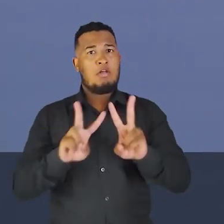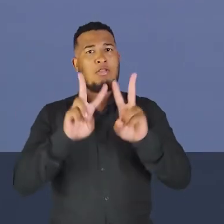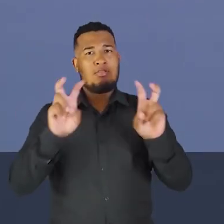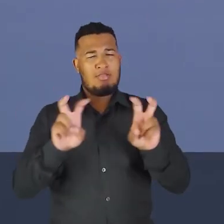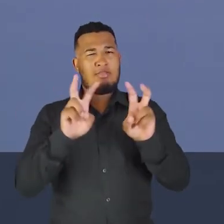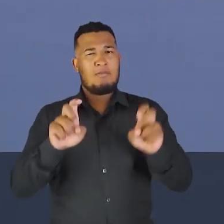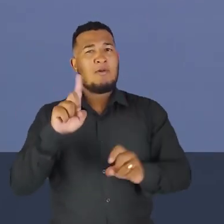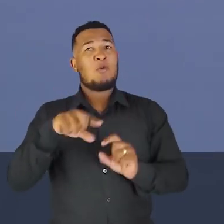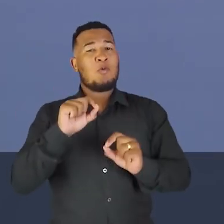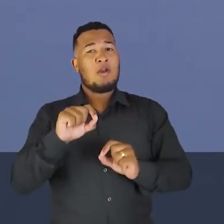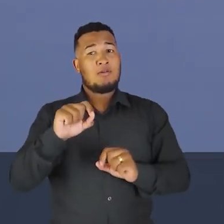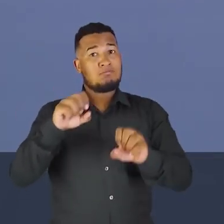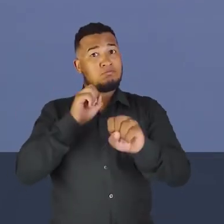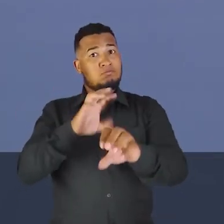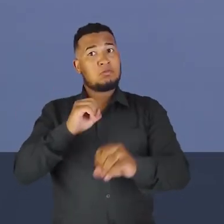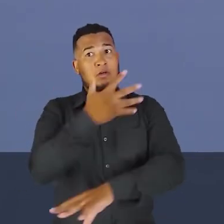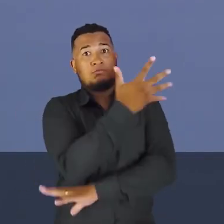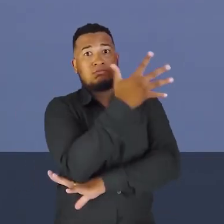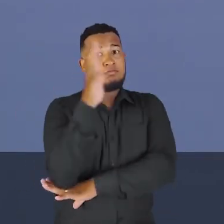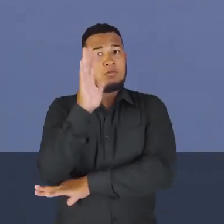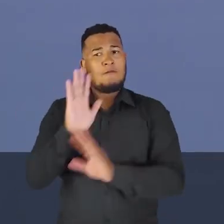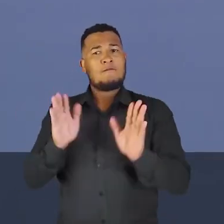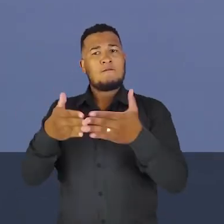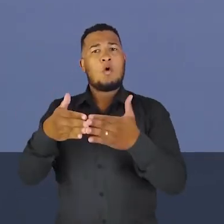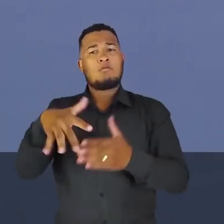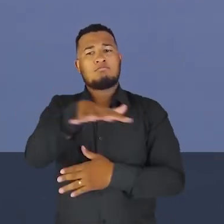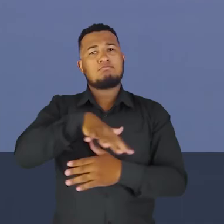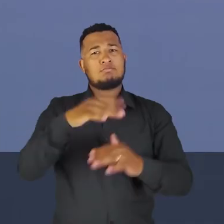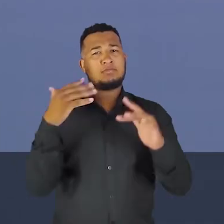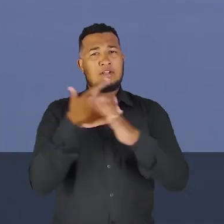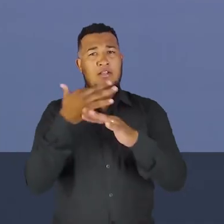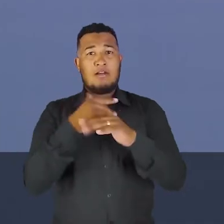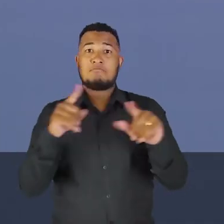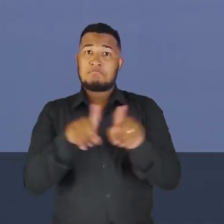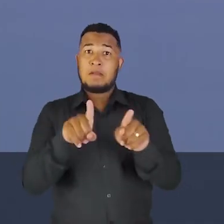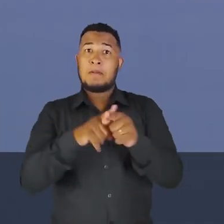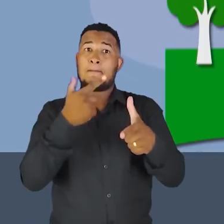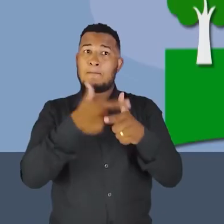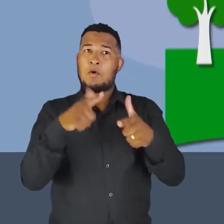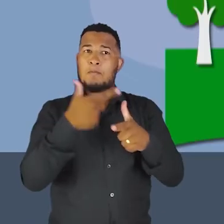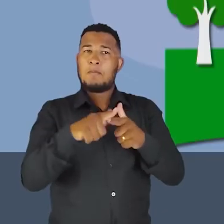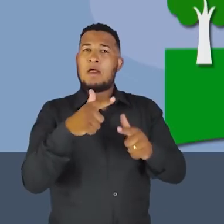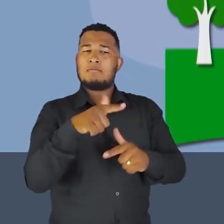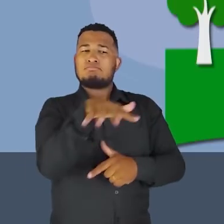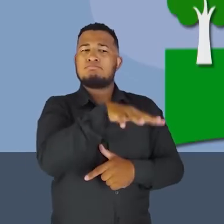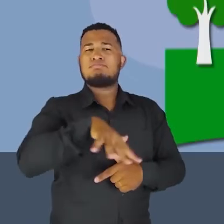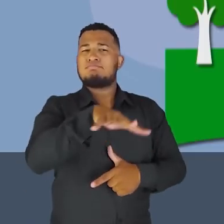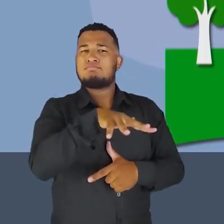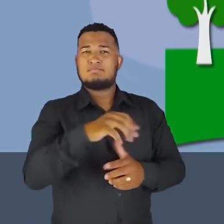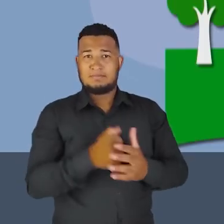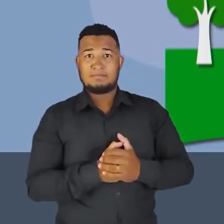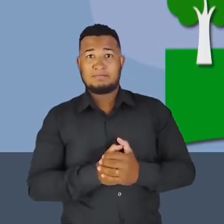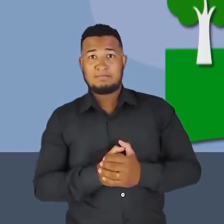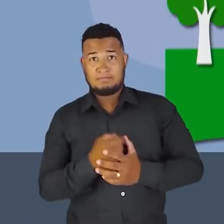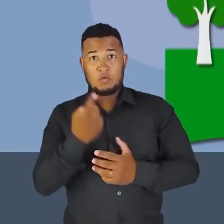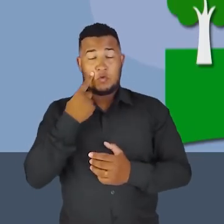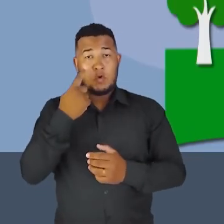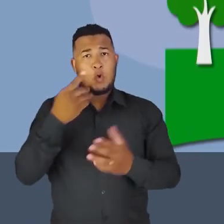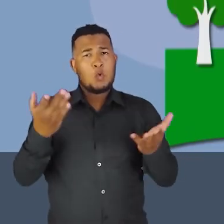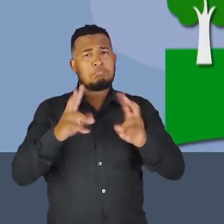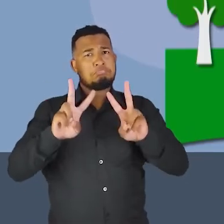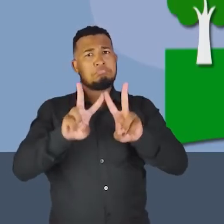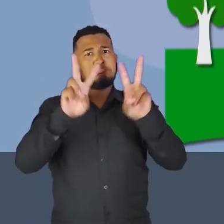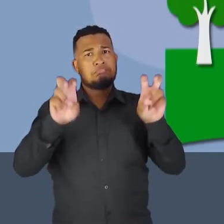Integrador Educação Ambiental, com foco em espaço nas cidades e problemas ambientais. Bora para a telinha? Bom, todo o nosso assunto, então,